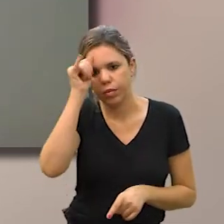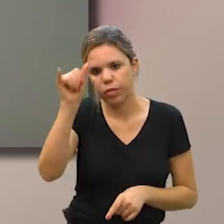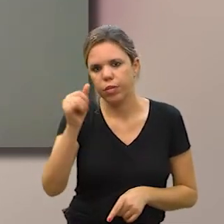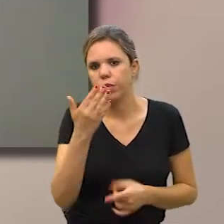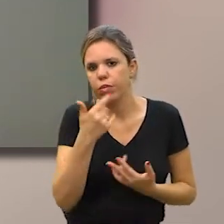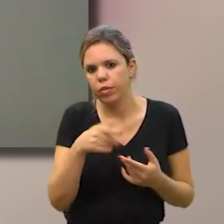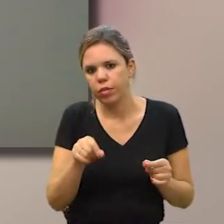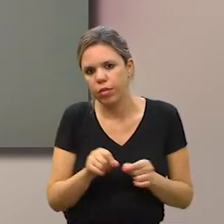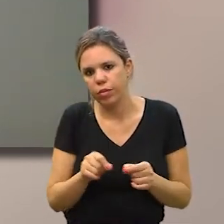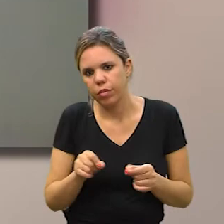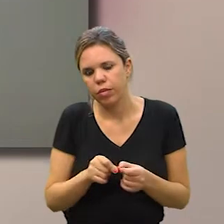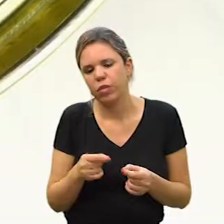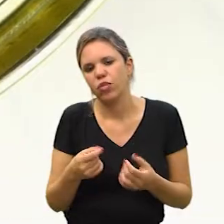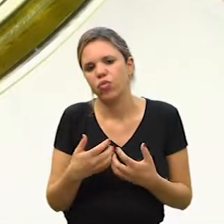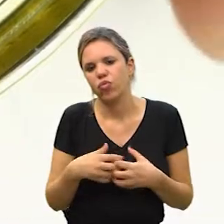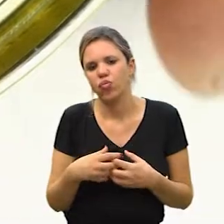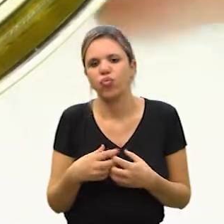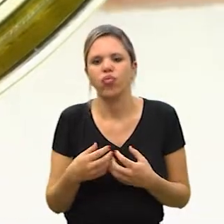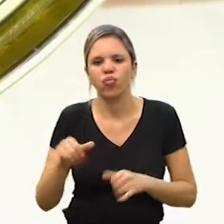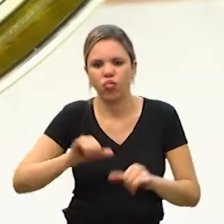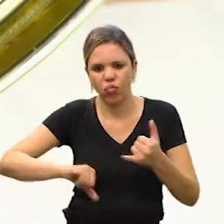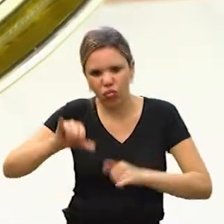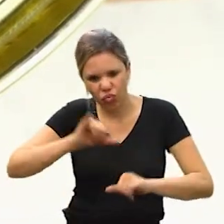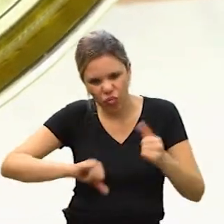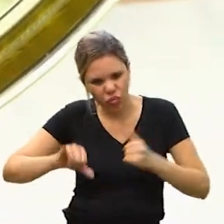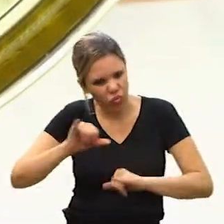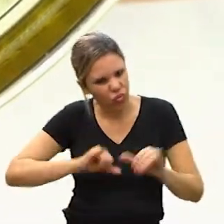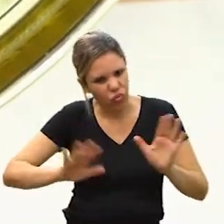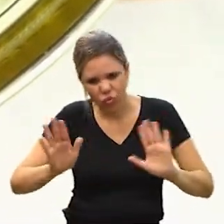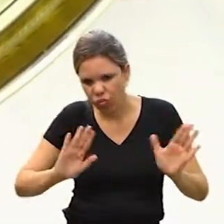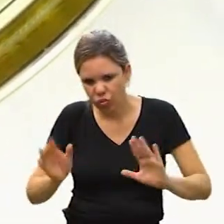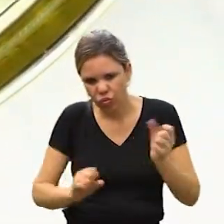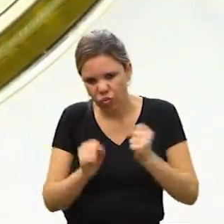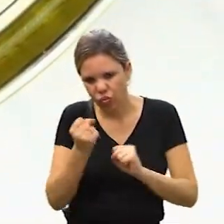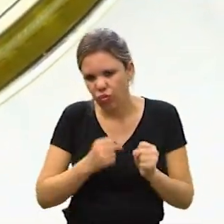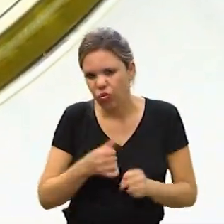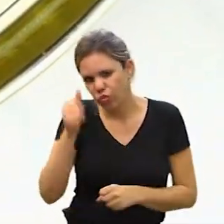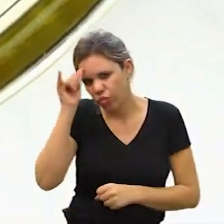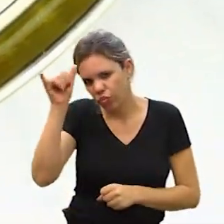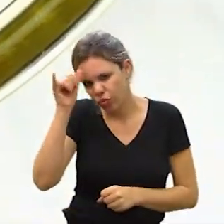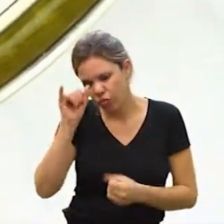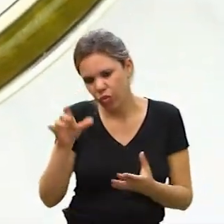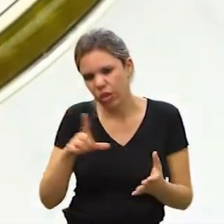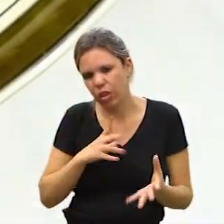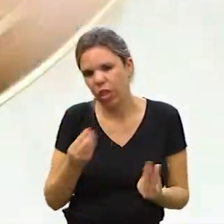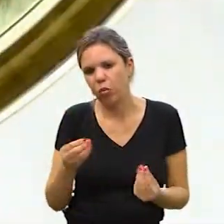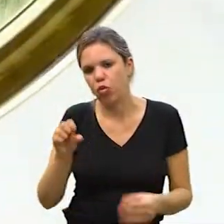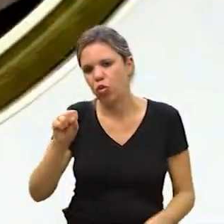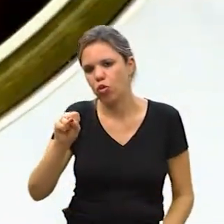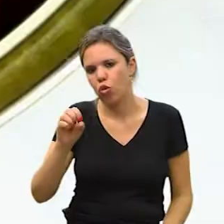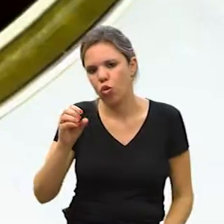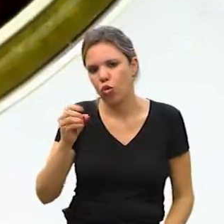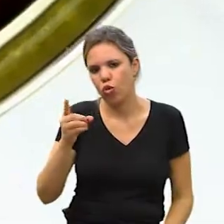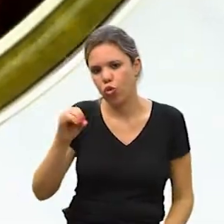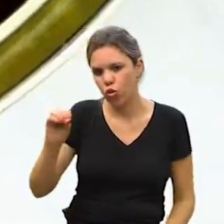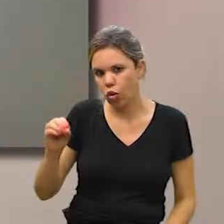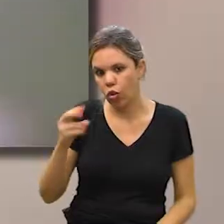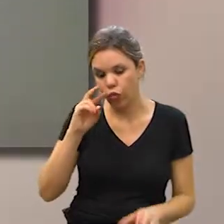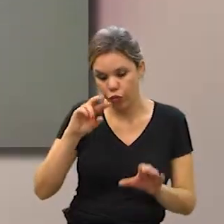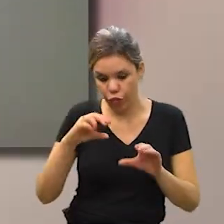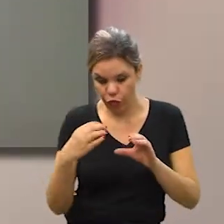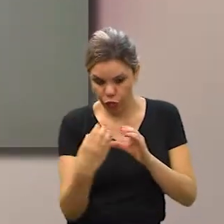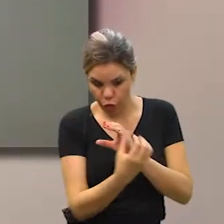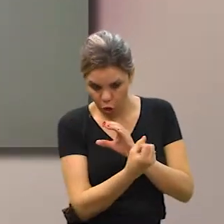evitar alimentos ultraprocessados alimentos embutidos enlatados que contém muito sódio é importante ver o rótulo